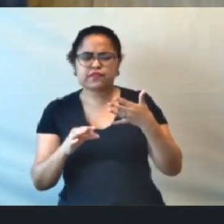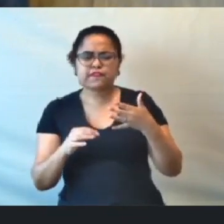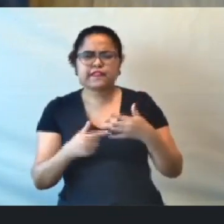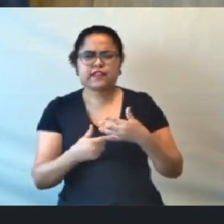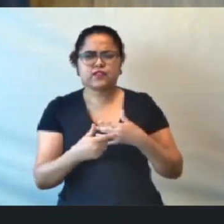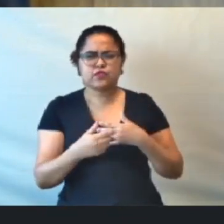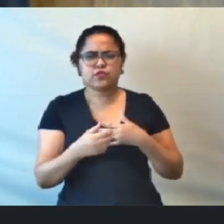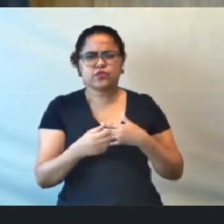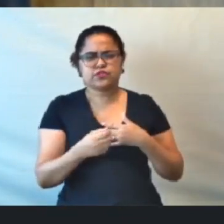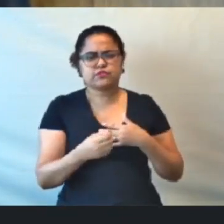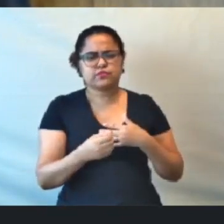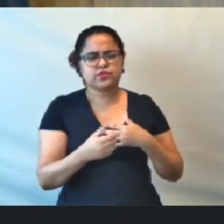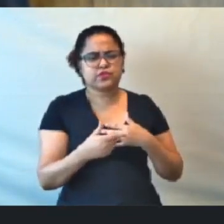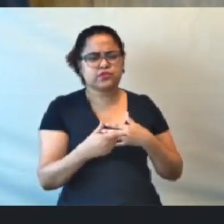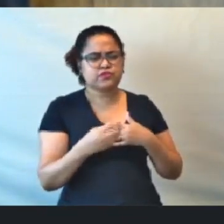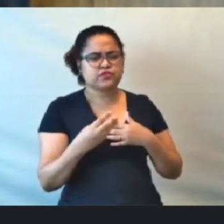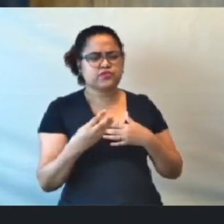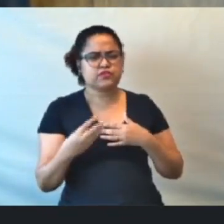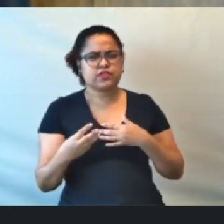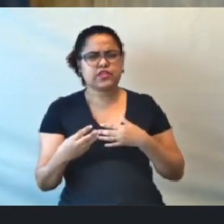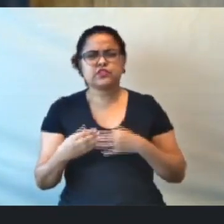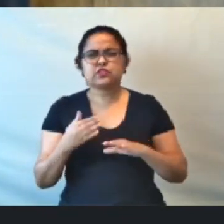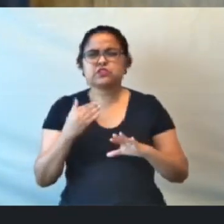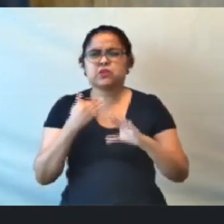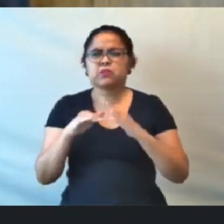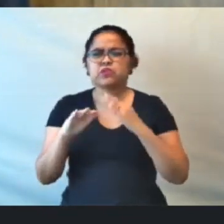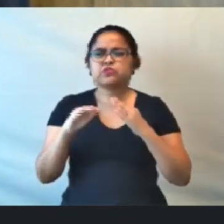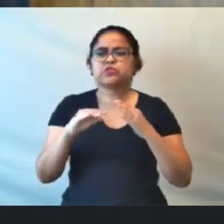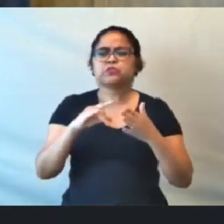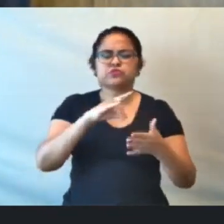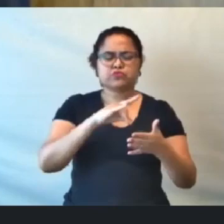documento em que, como